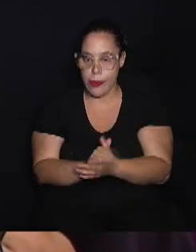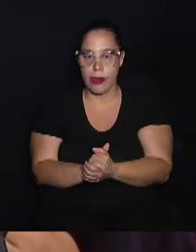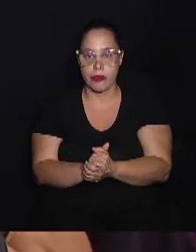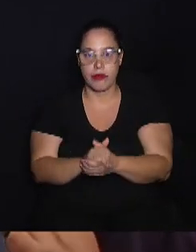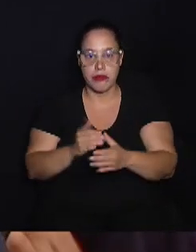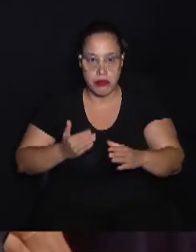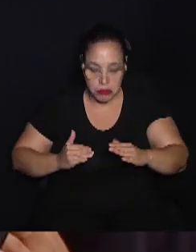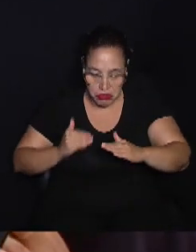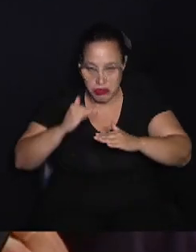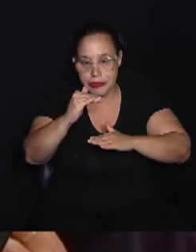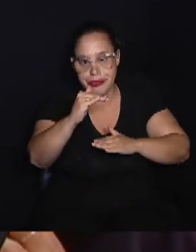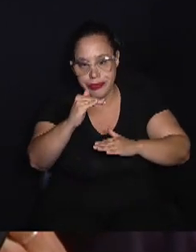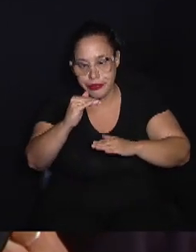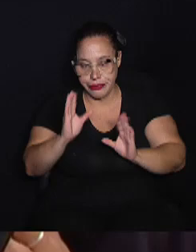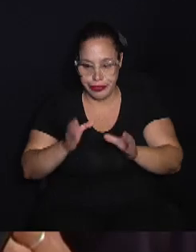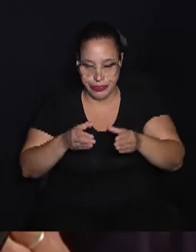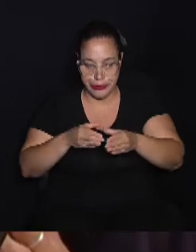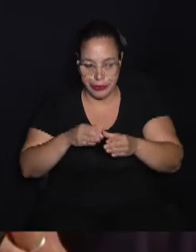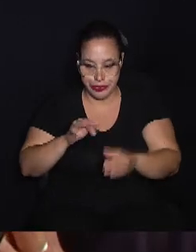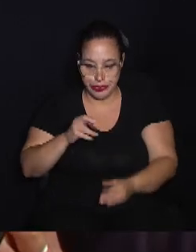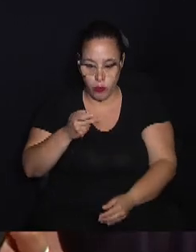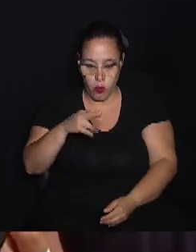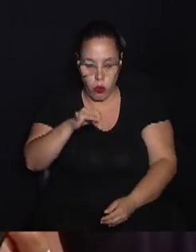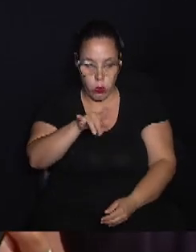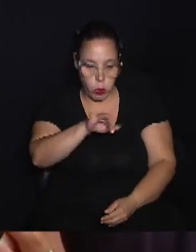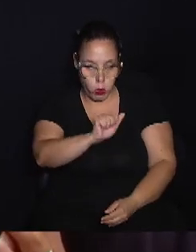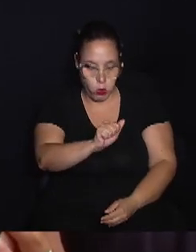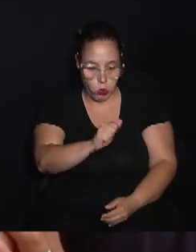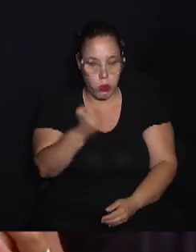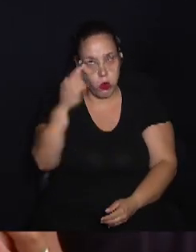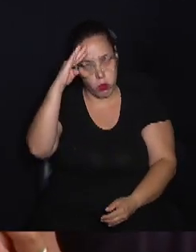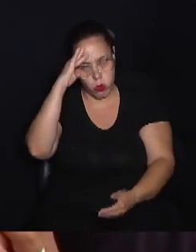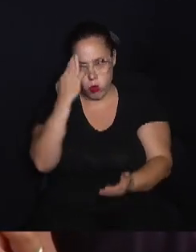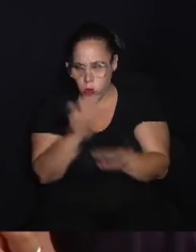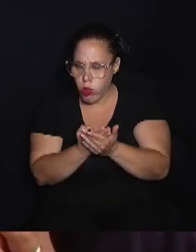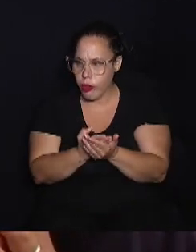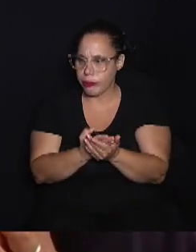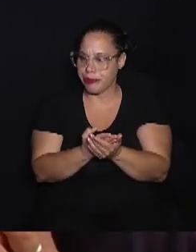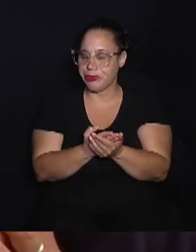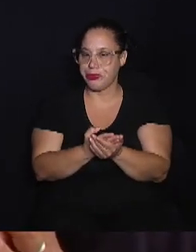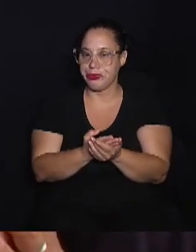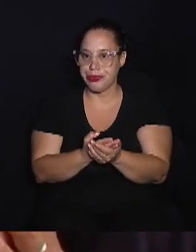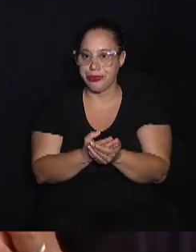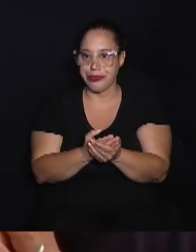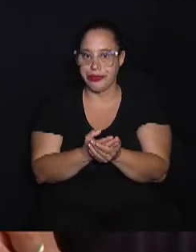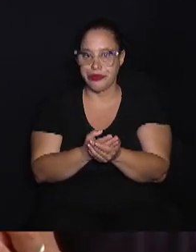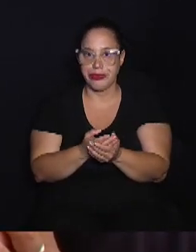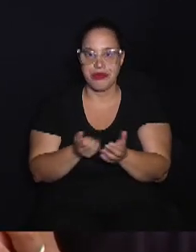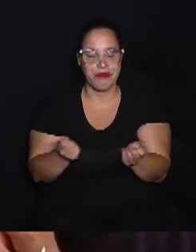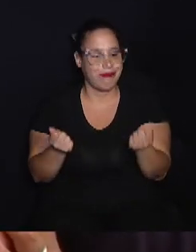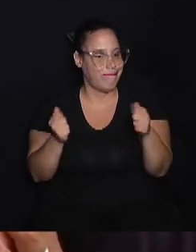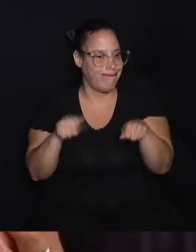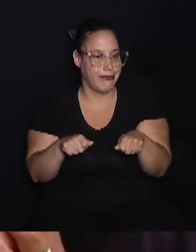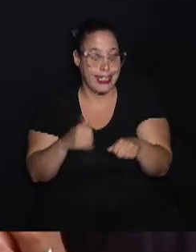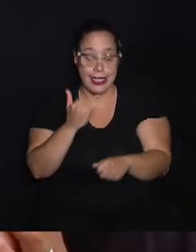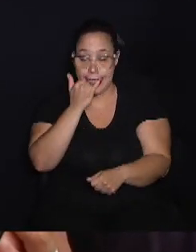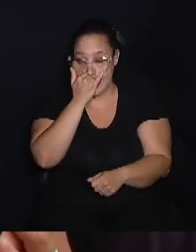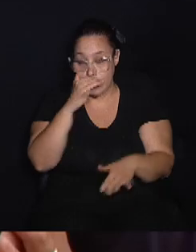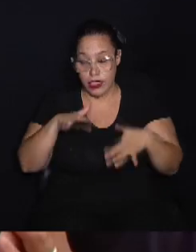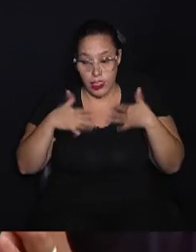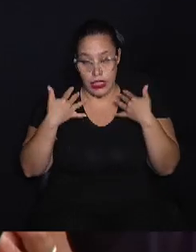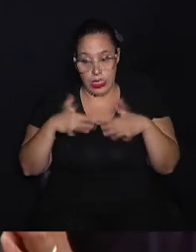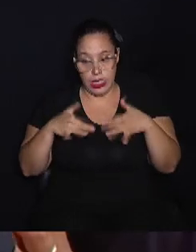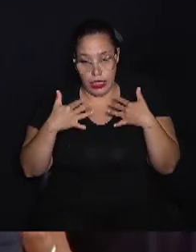avanço da equipe de tomografia a gente crê que vamos ter menos possibilidades de ter tragédia com